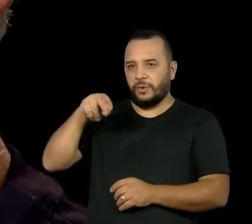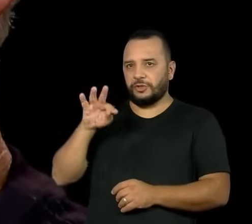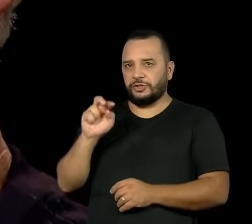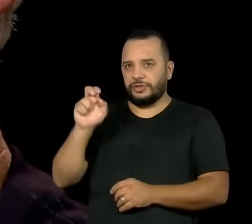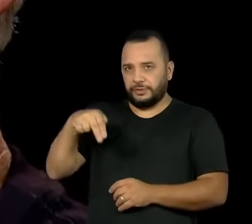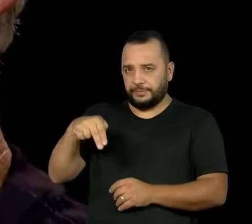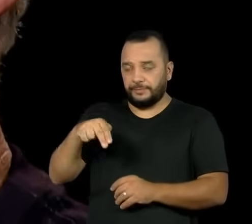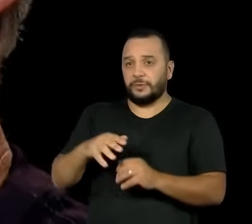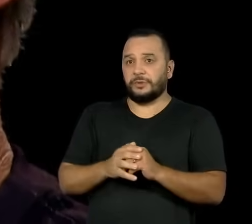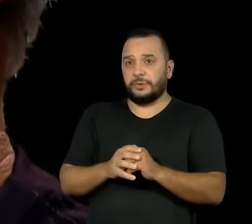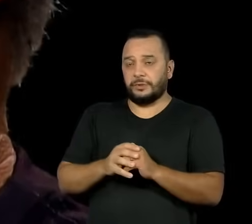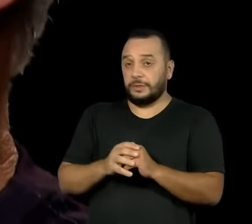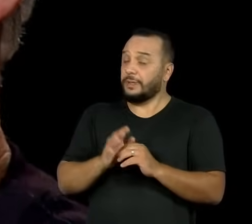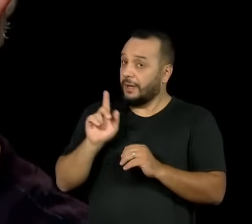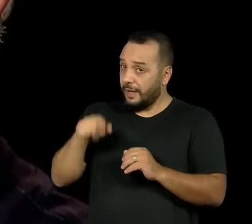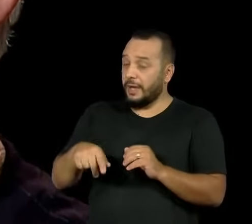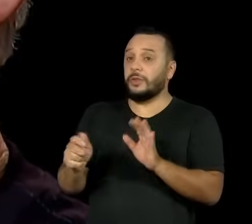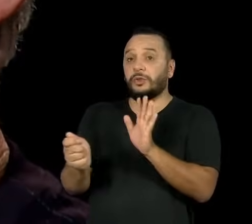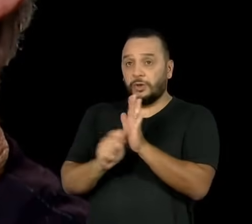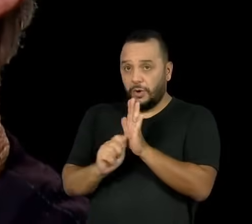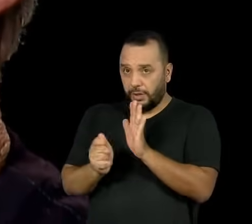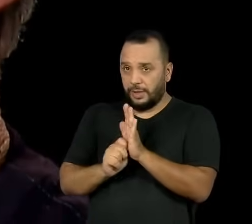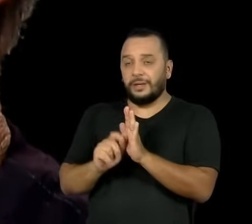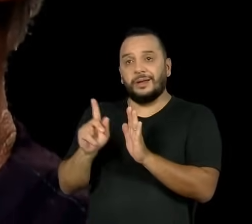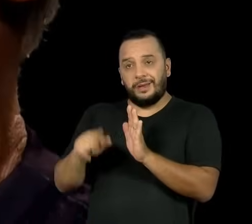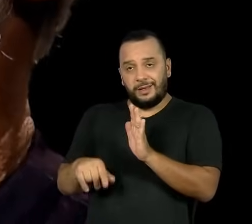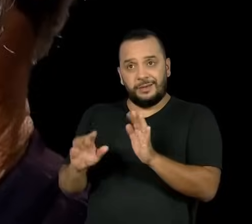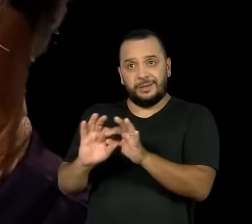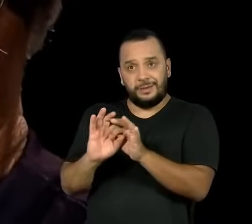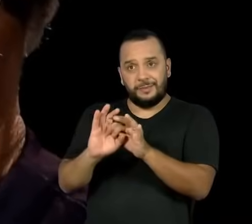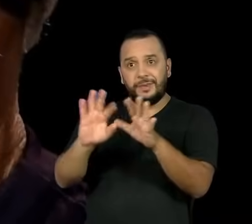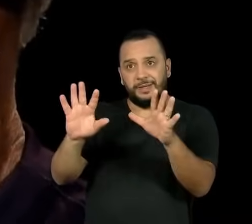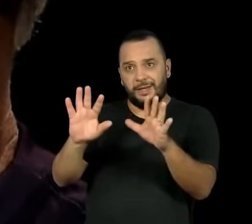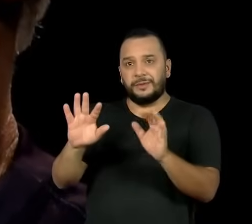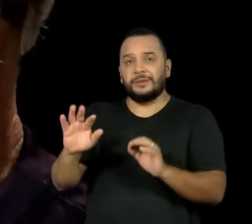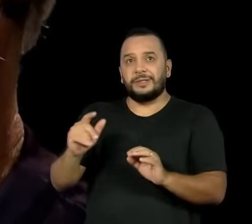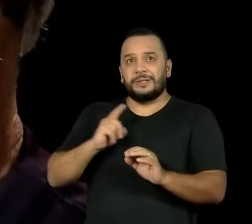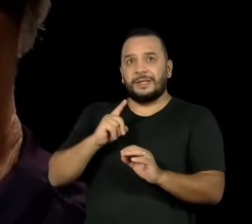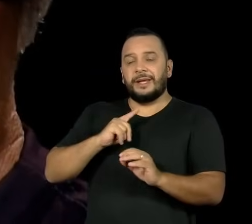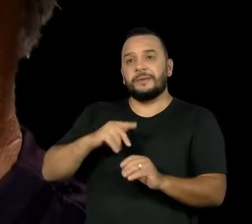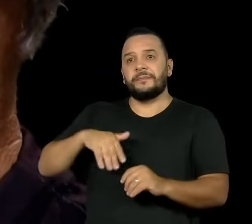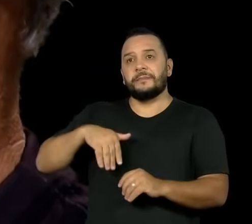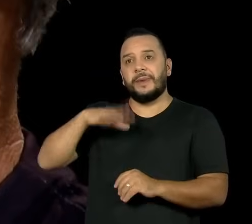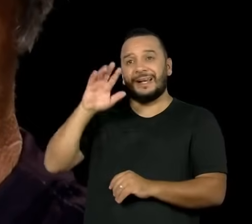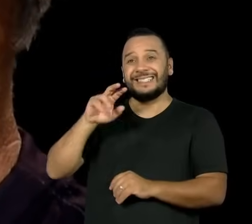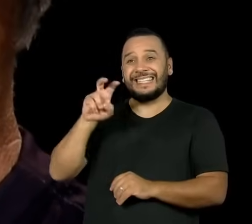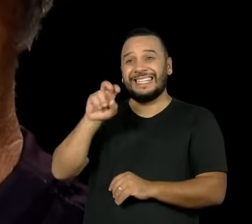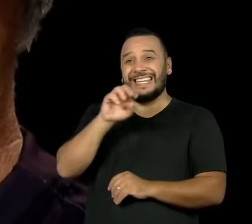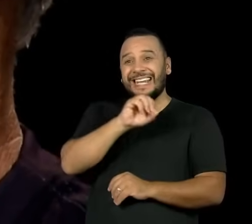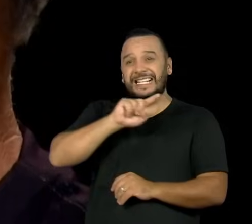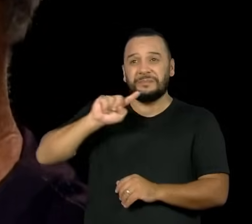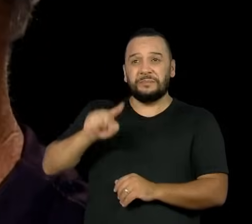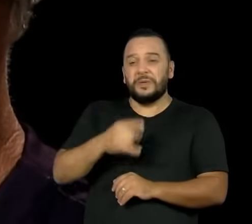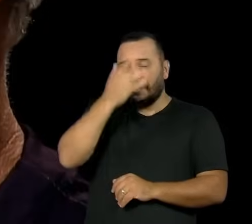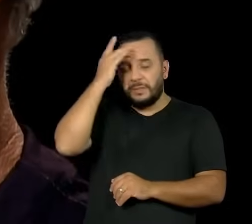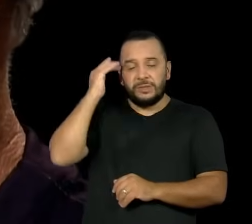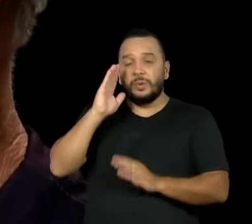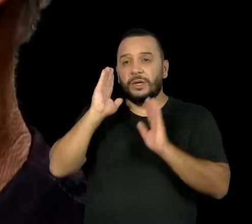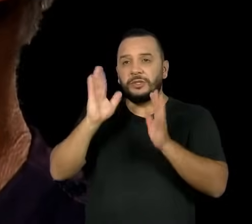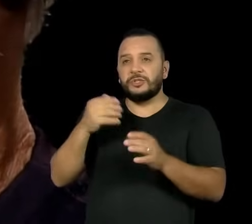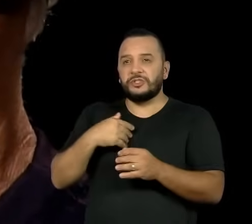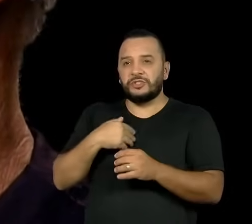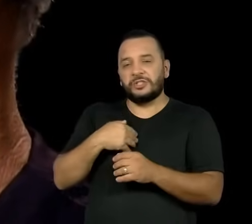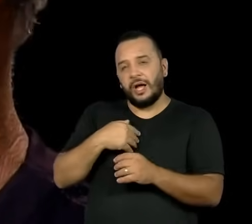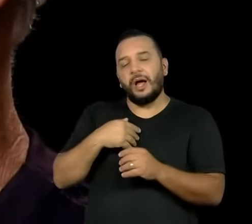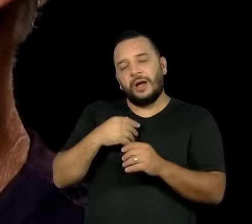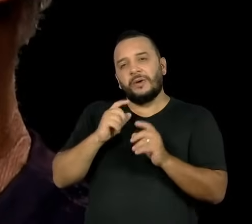droga prescrita, que já tem nas suas costas mais de 500 mil overdoses. Tá lá.